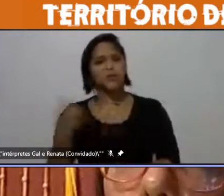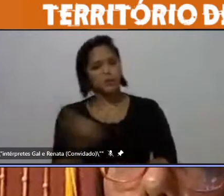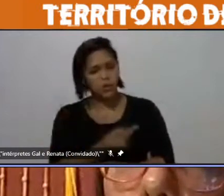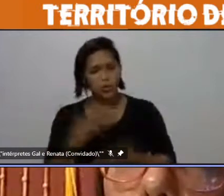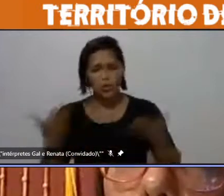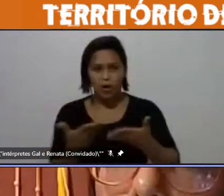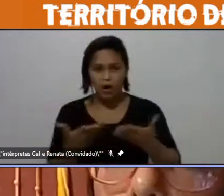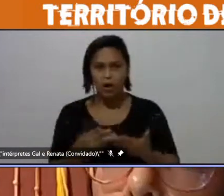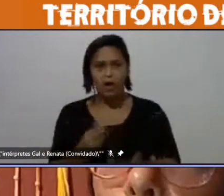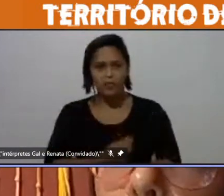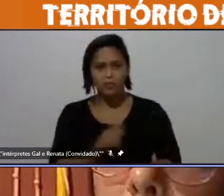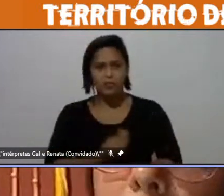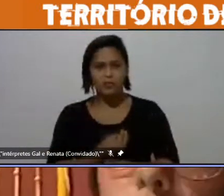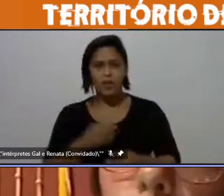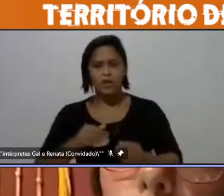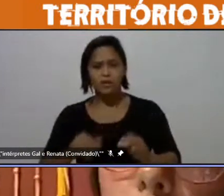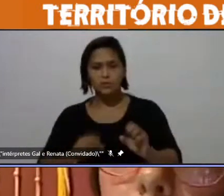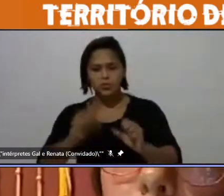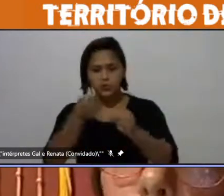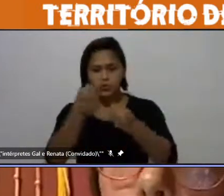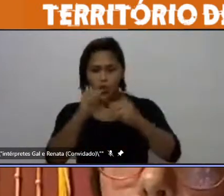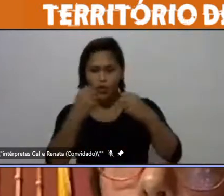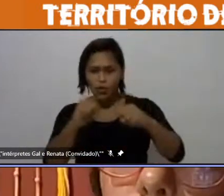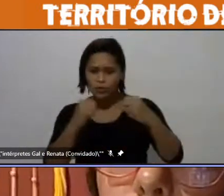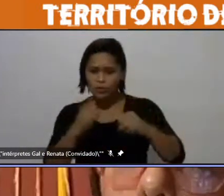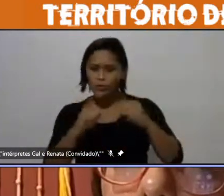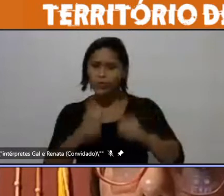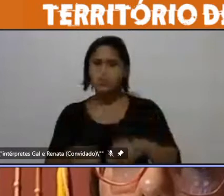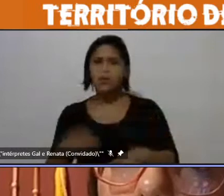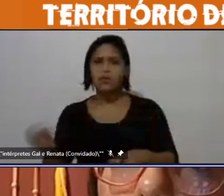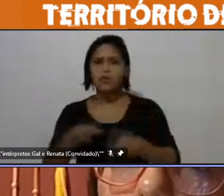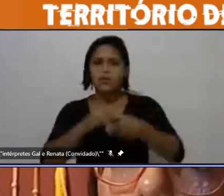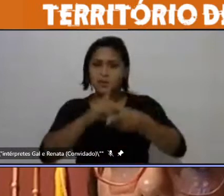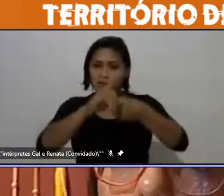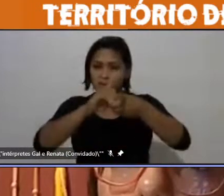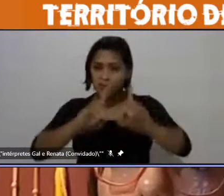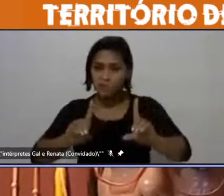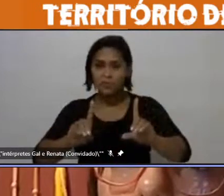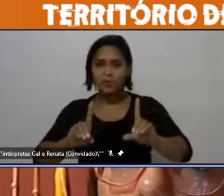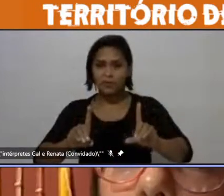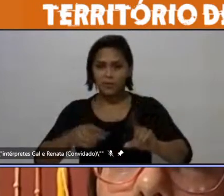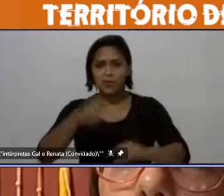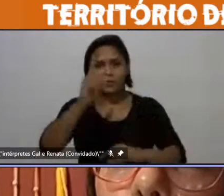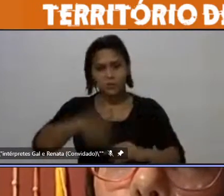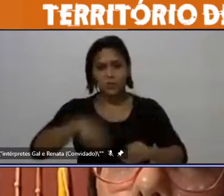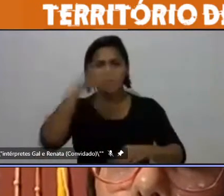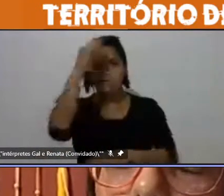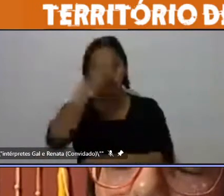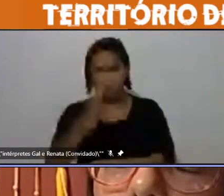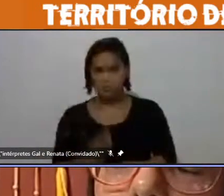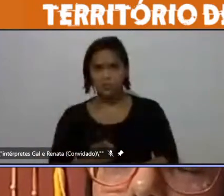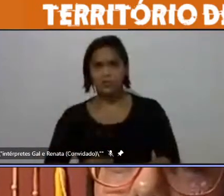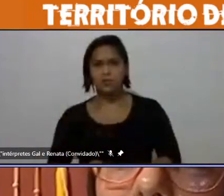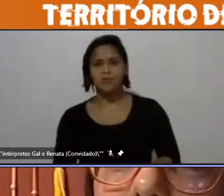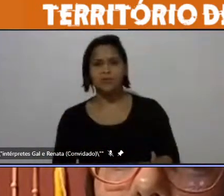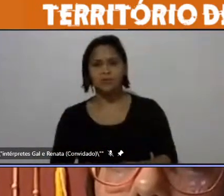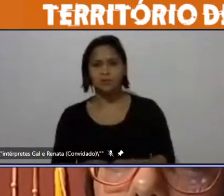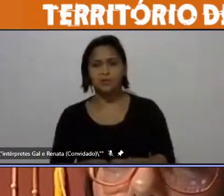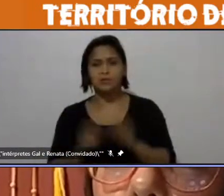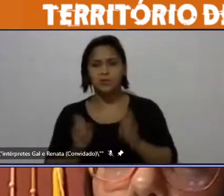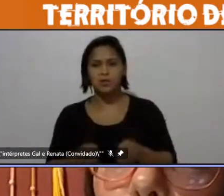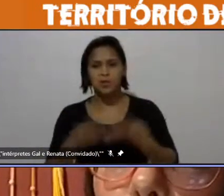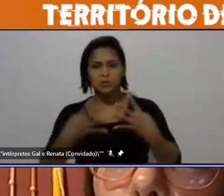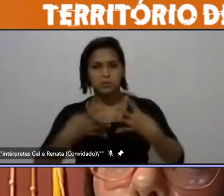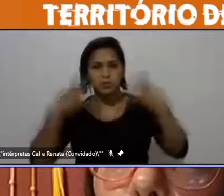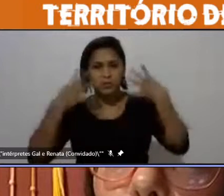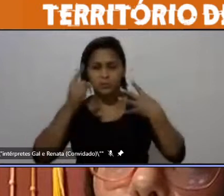nesse momento de desconstrução dessas conquistas democráticas, né? Num Brasil que, como se evidencia, né,